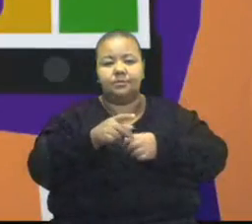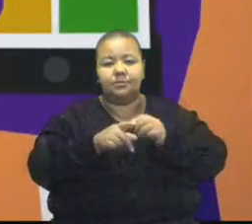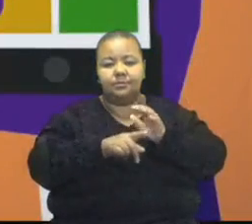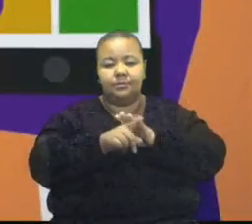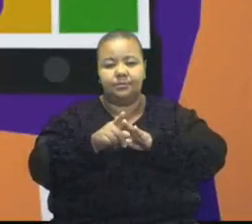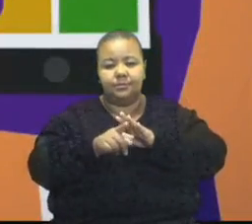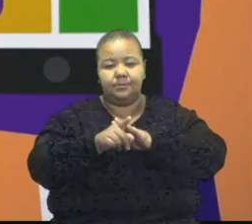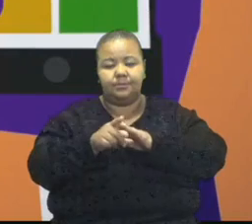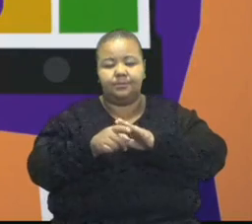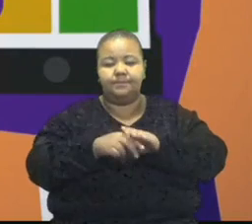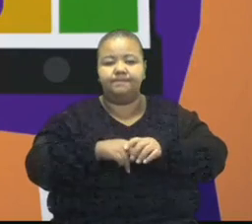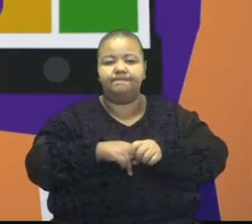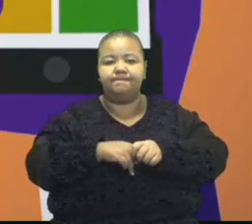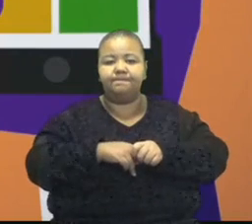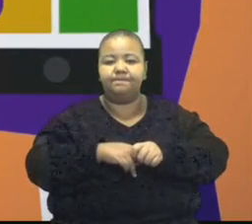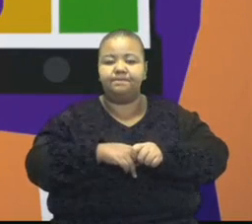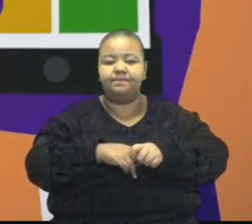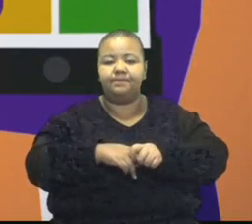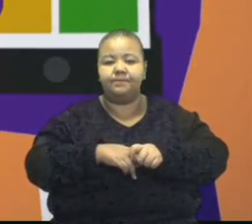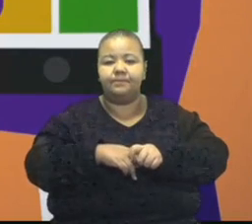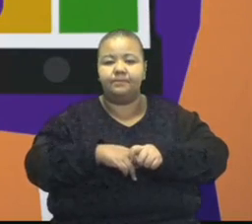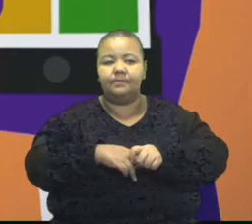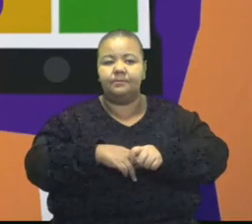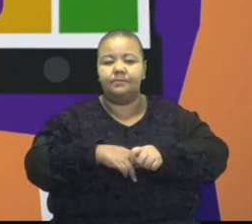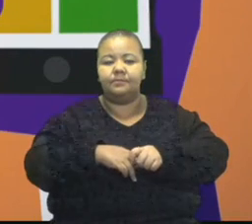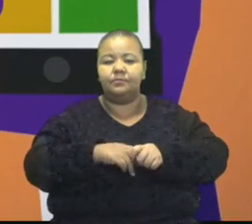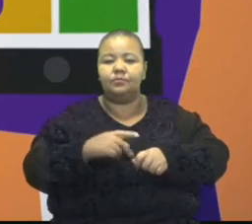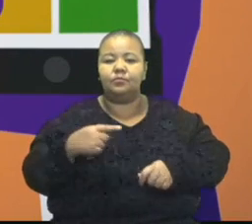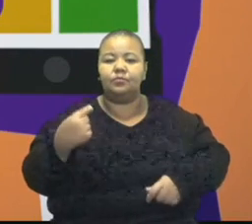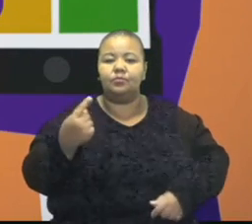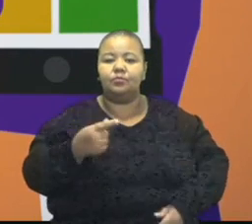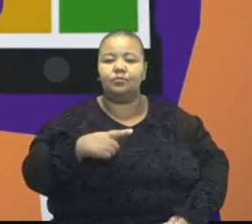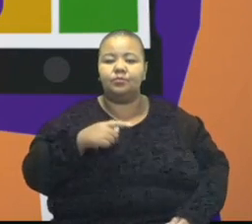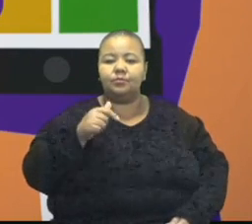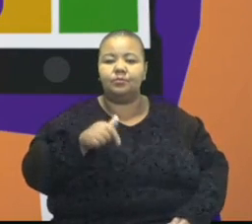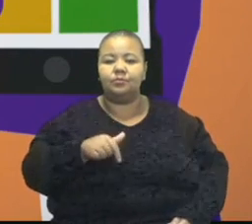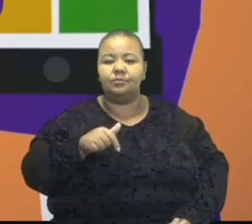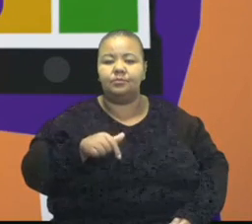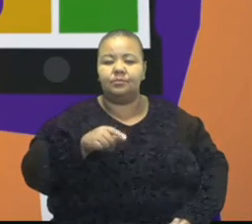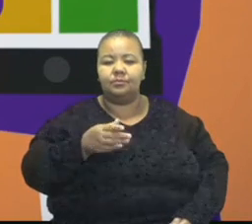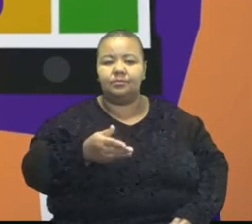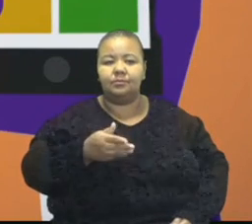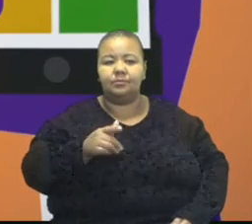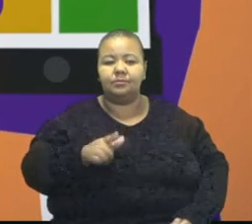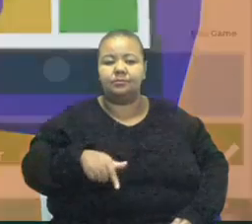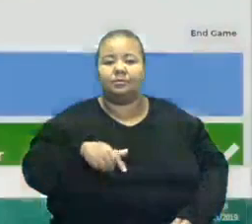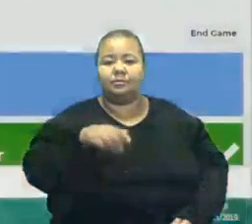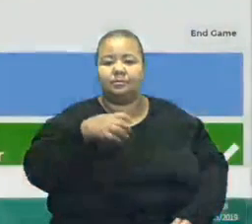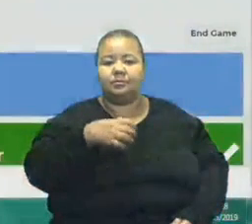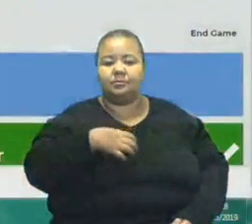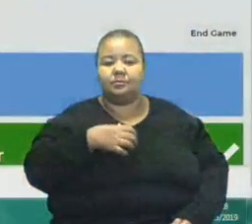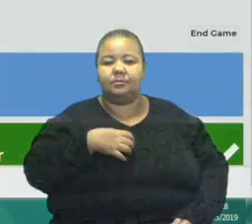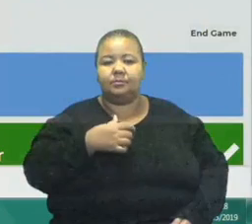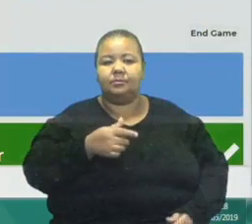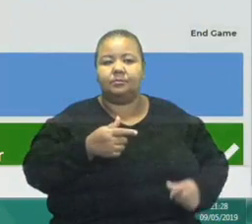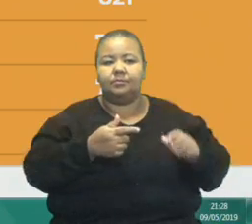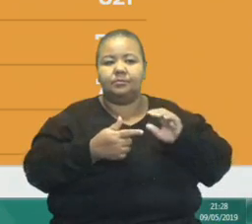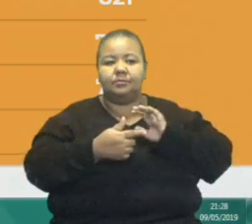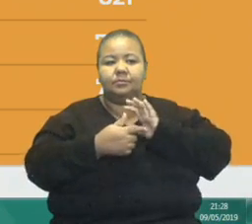este questionamento. Então, nós temos aqui a nossa situação